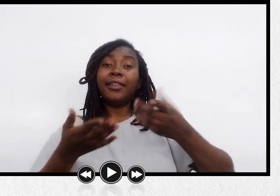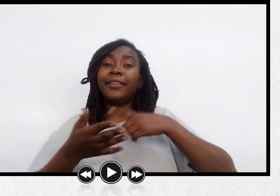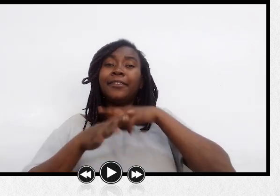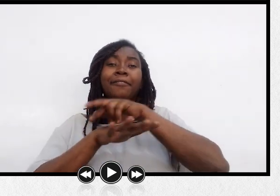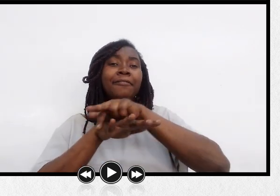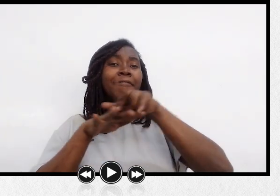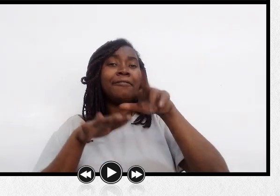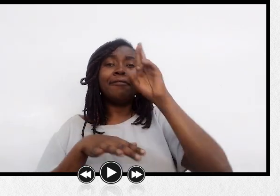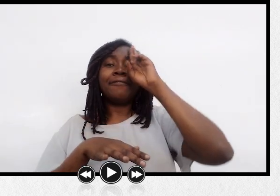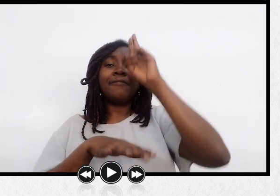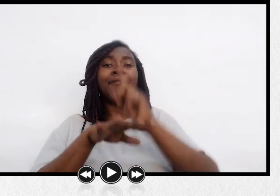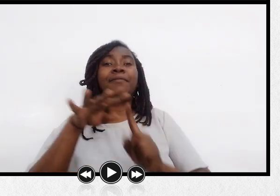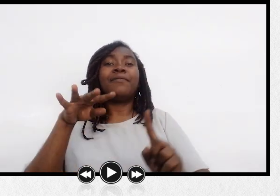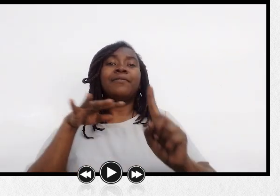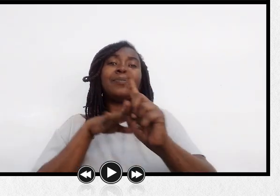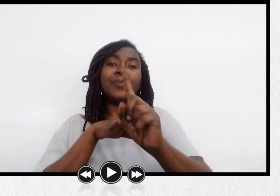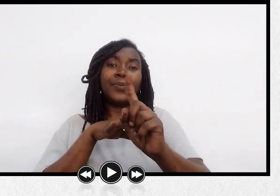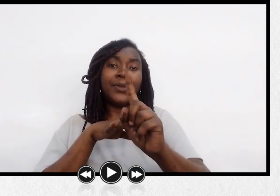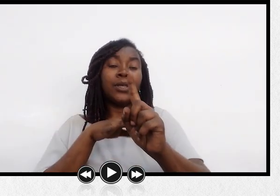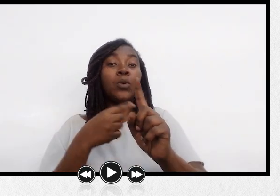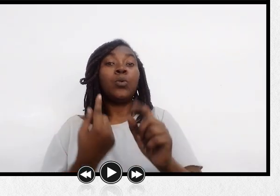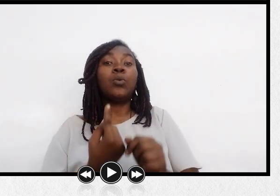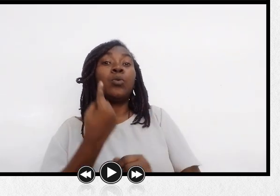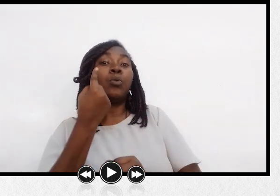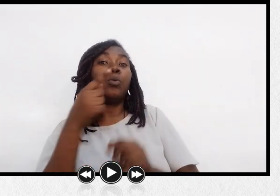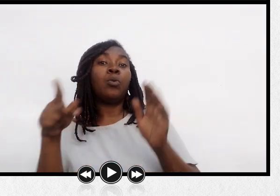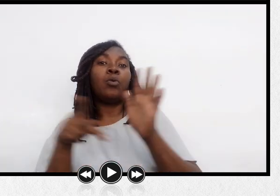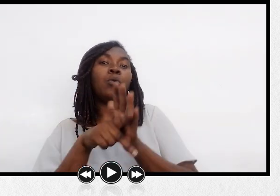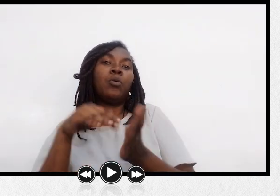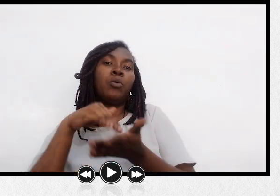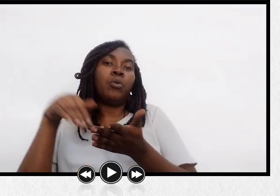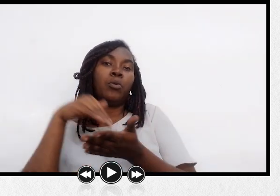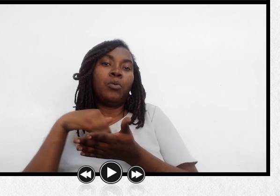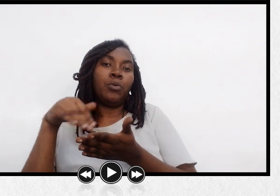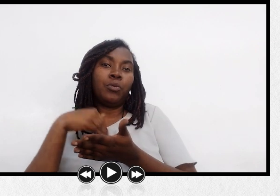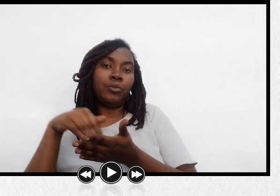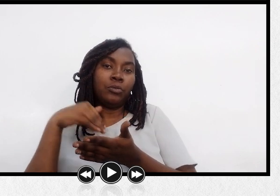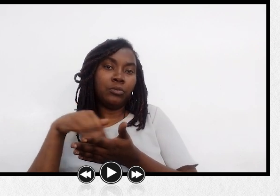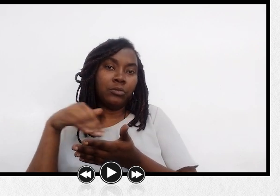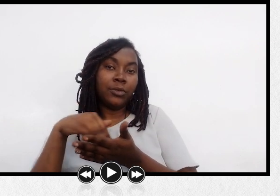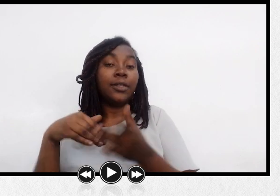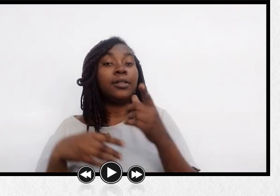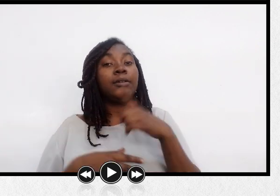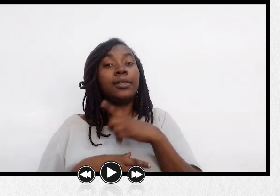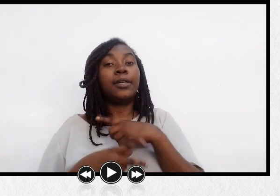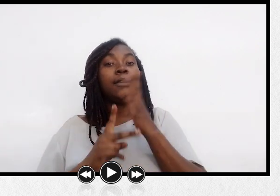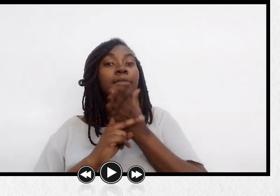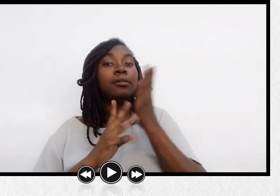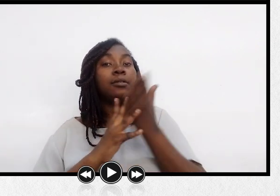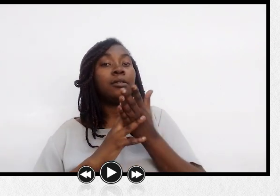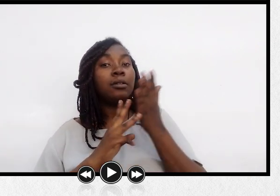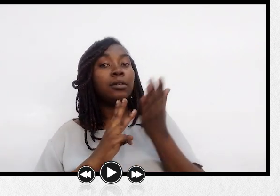vários representantes ali de uma única secretaria. Então, você tem tripartite,